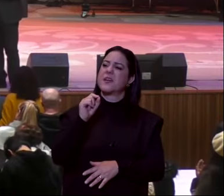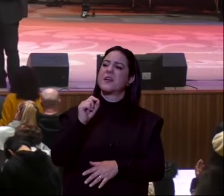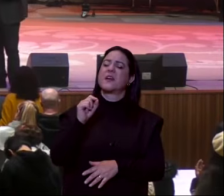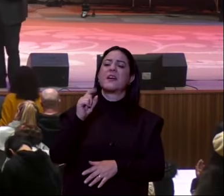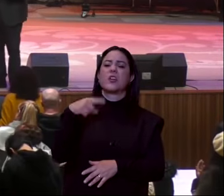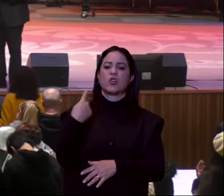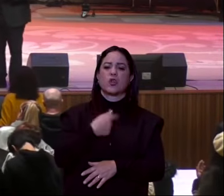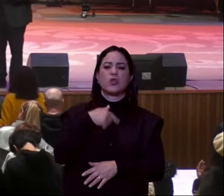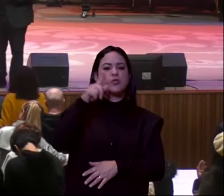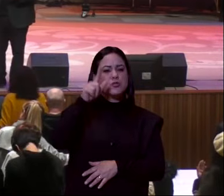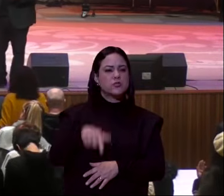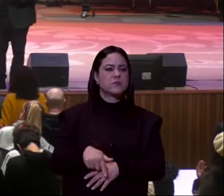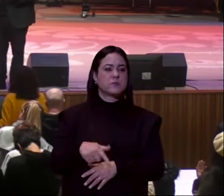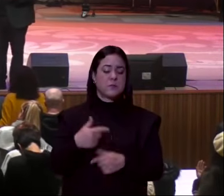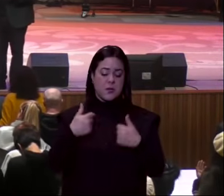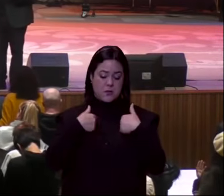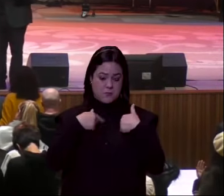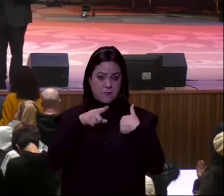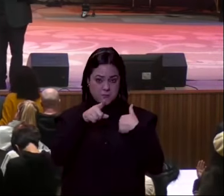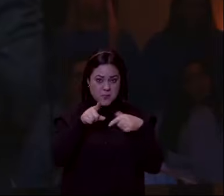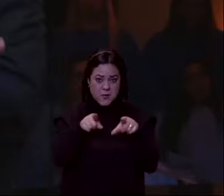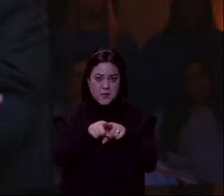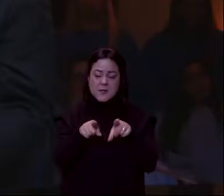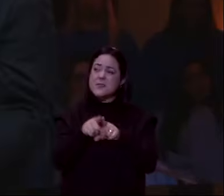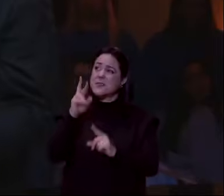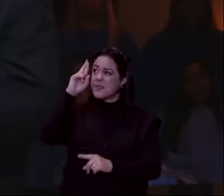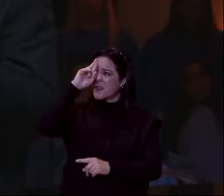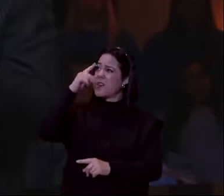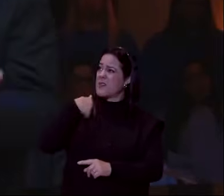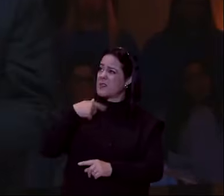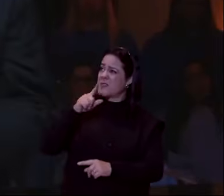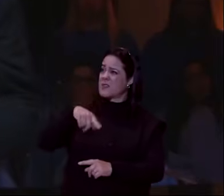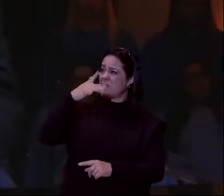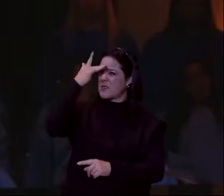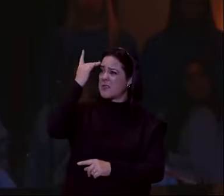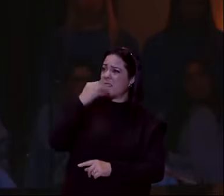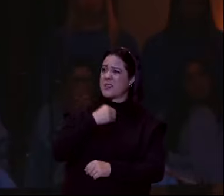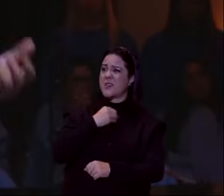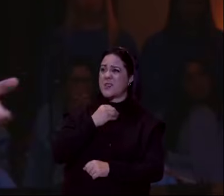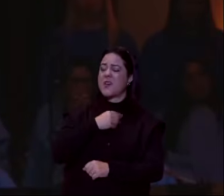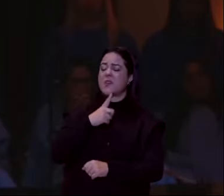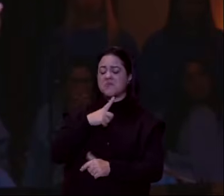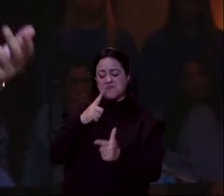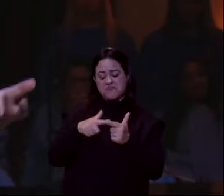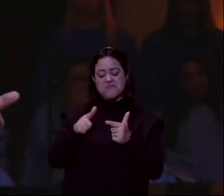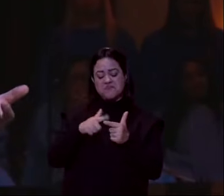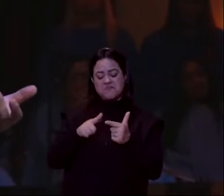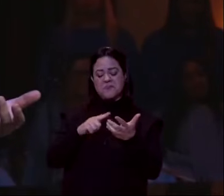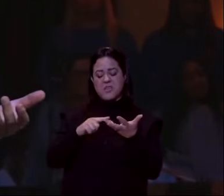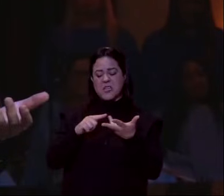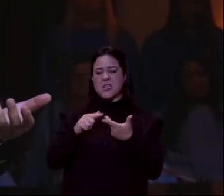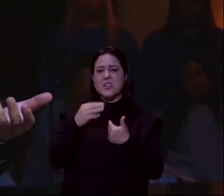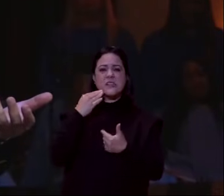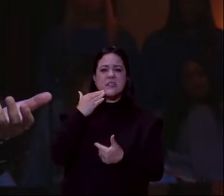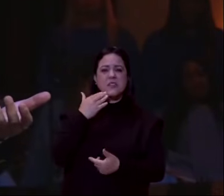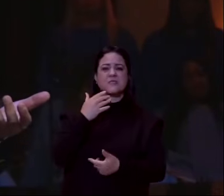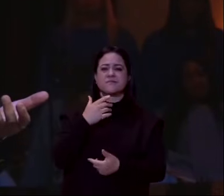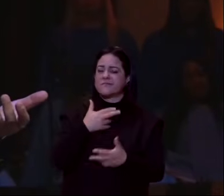nós somos, você é e eu também. Diga: Senhor, eu sei que sou pecador, pecadora, tenho problemas,